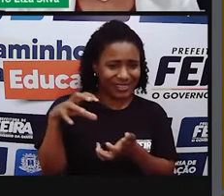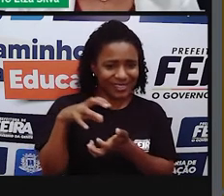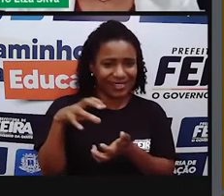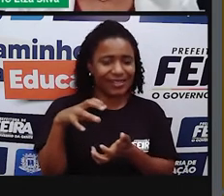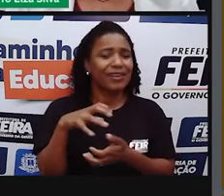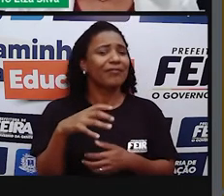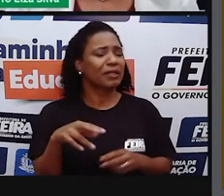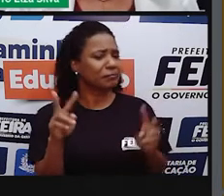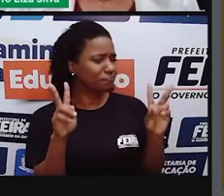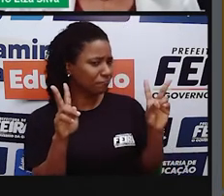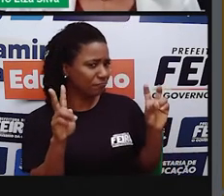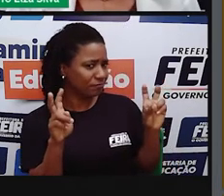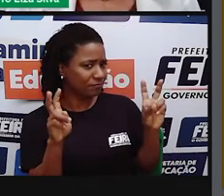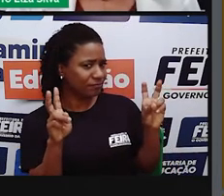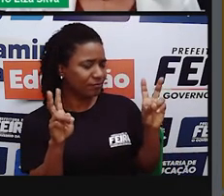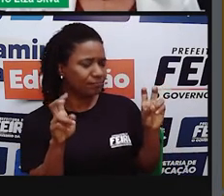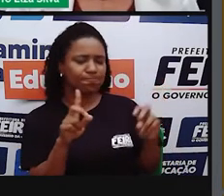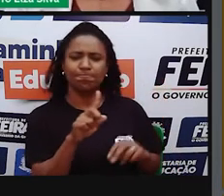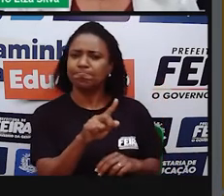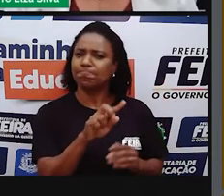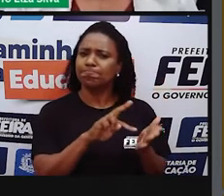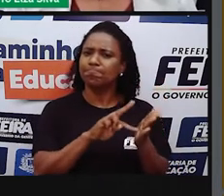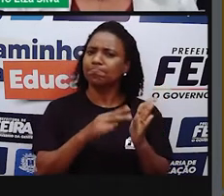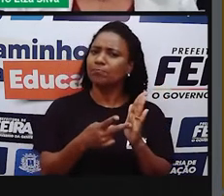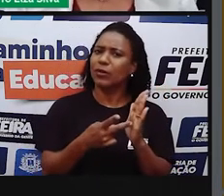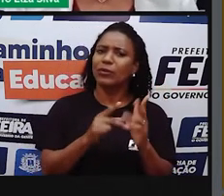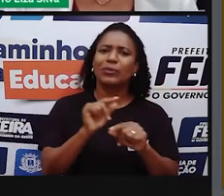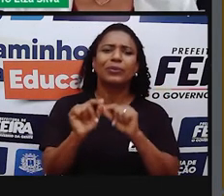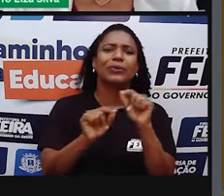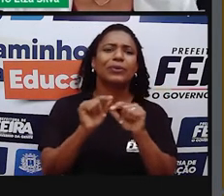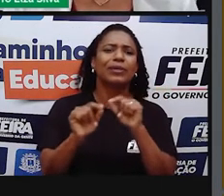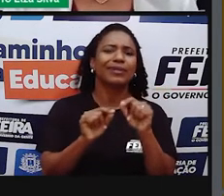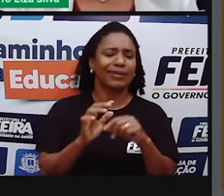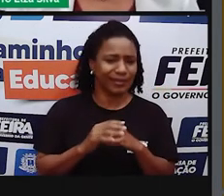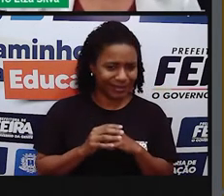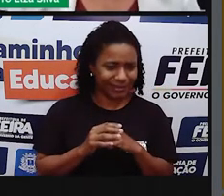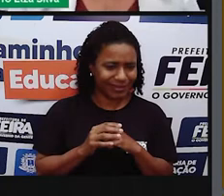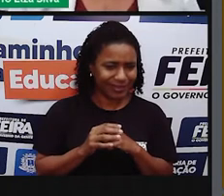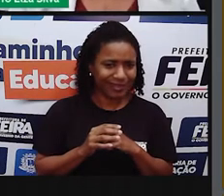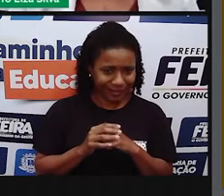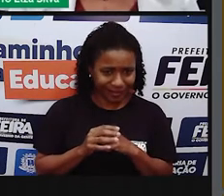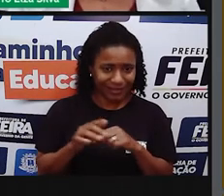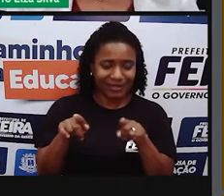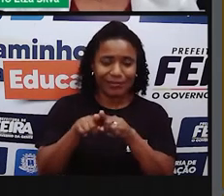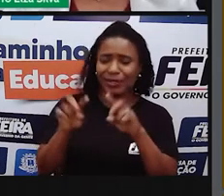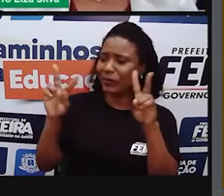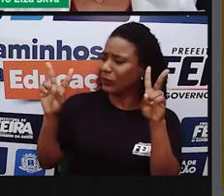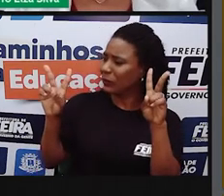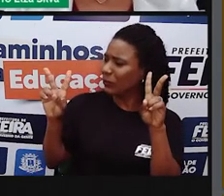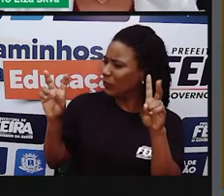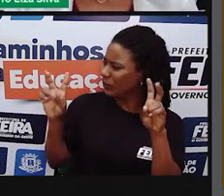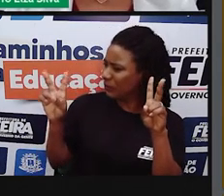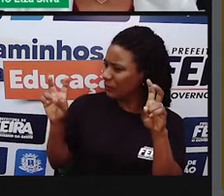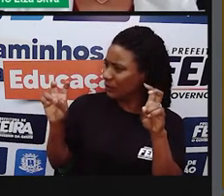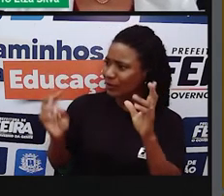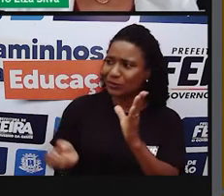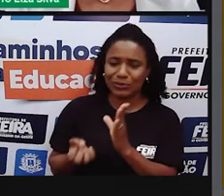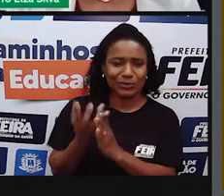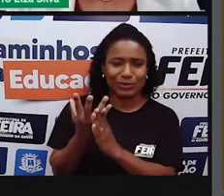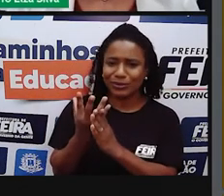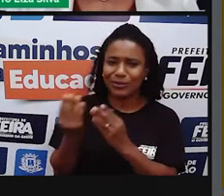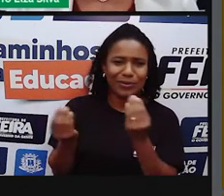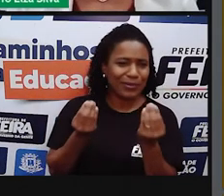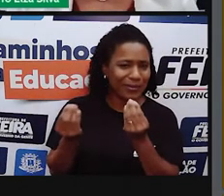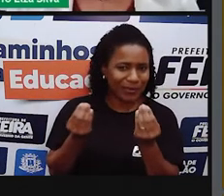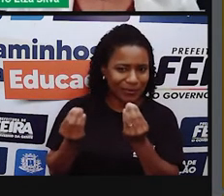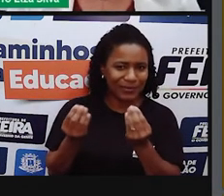provérbios. Mas como esses provérbios surgem? Qual é a função desses provérbios?